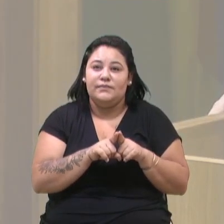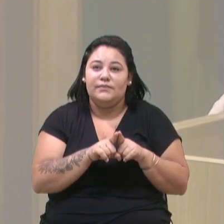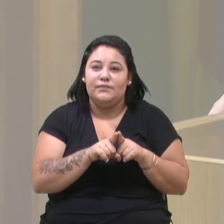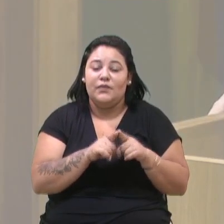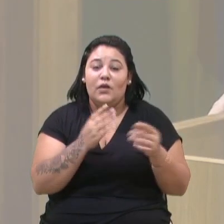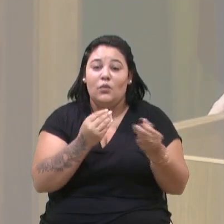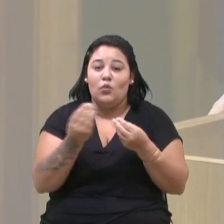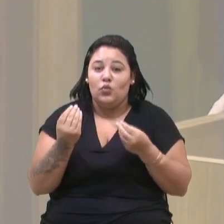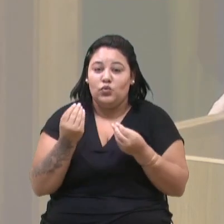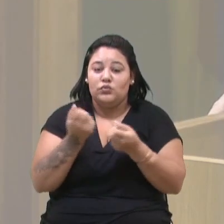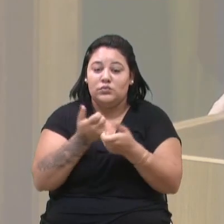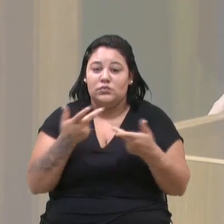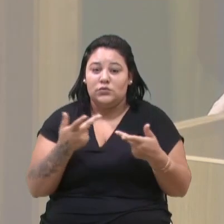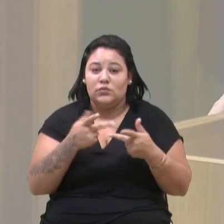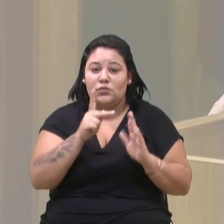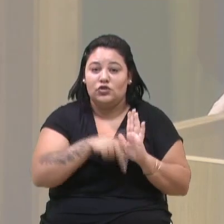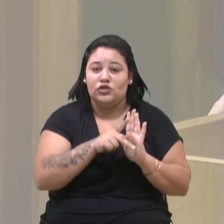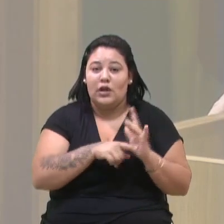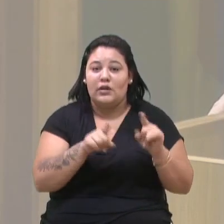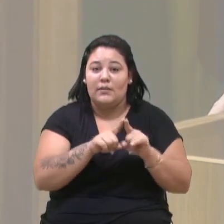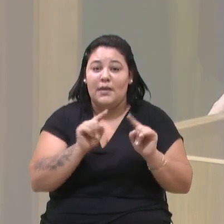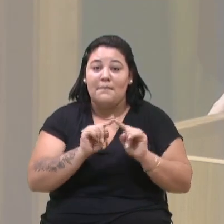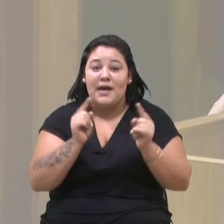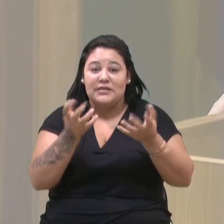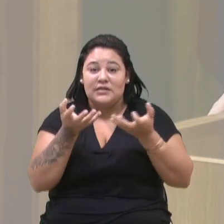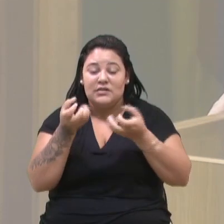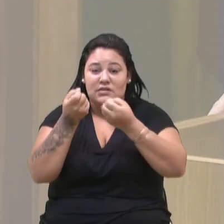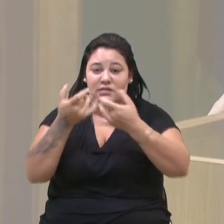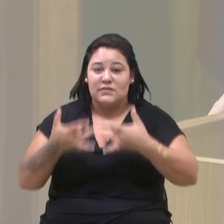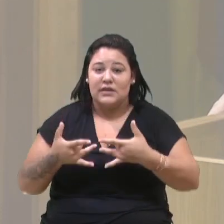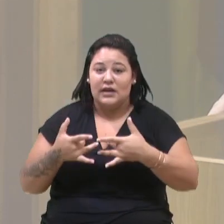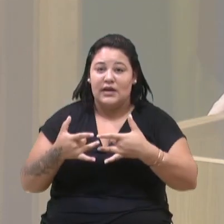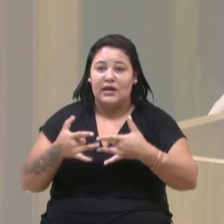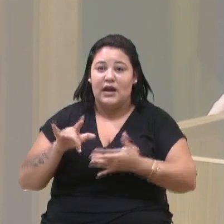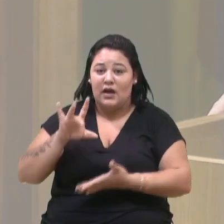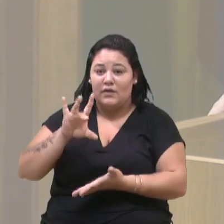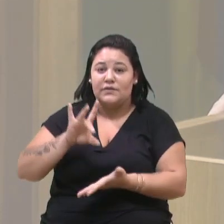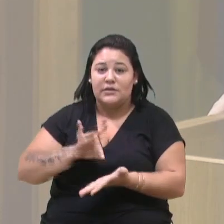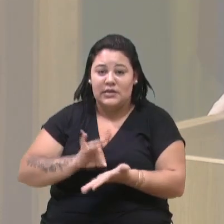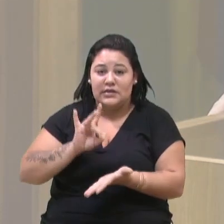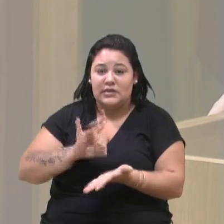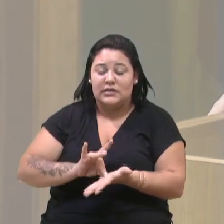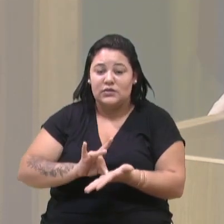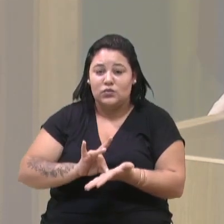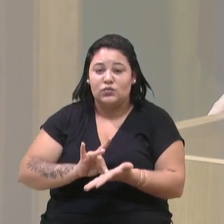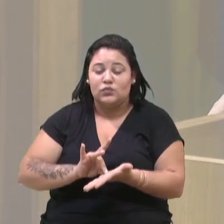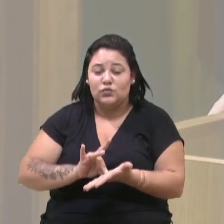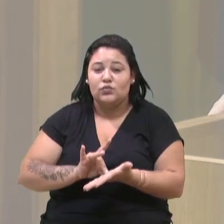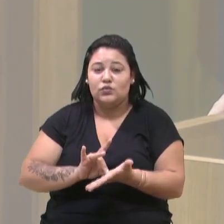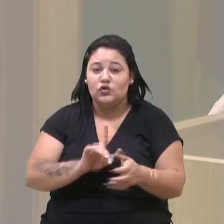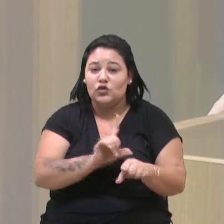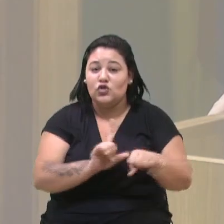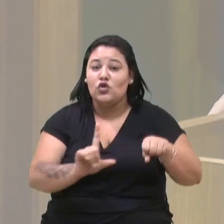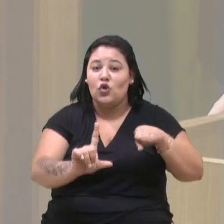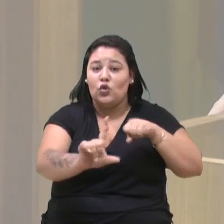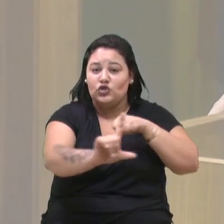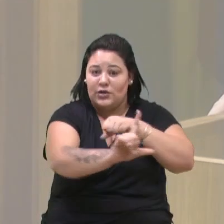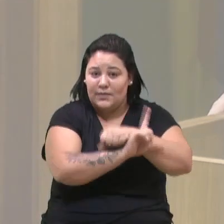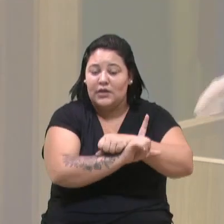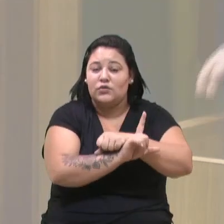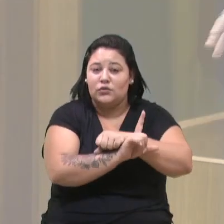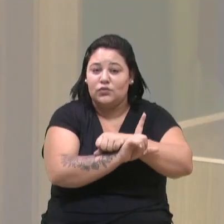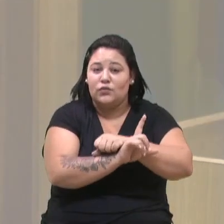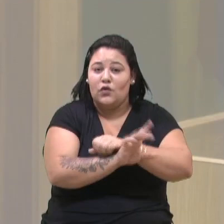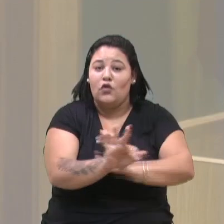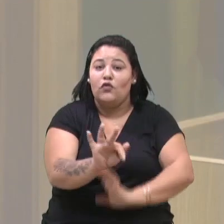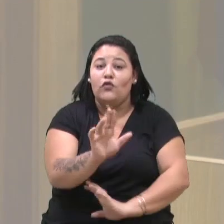muitos desses projetos, mas gostaria de ressaltar a regularização fundiária, um projeto e um